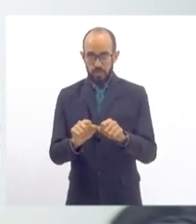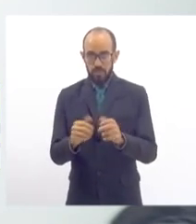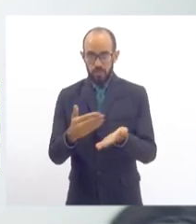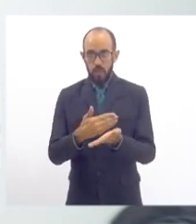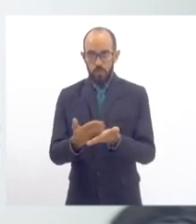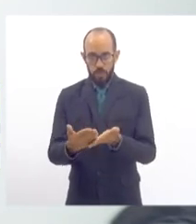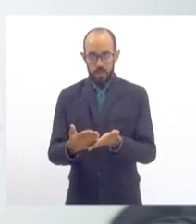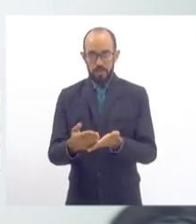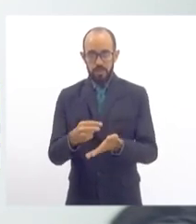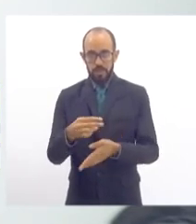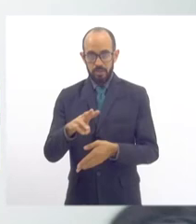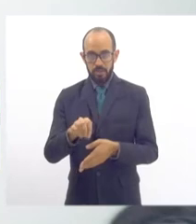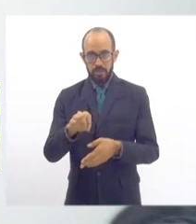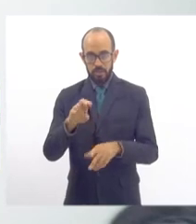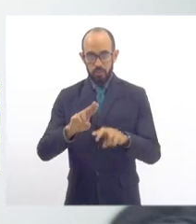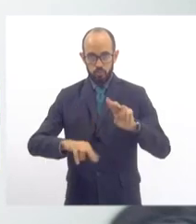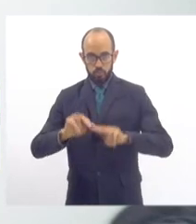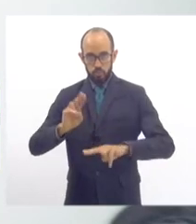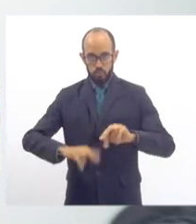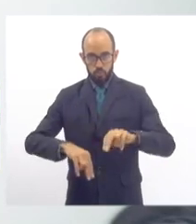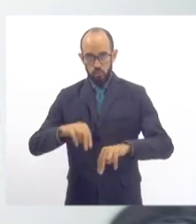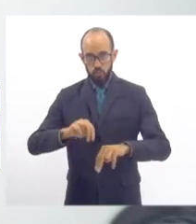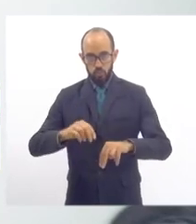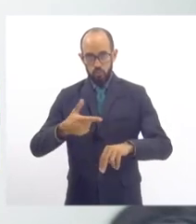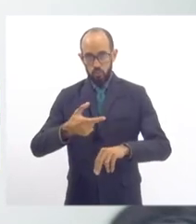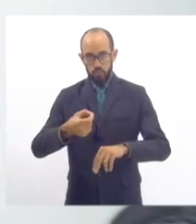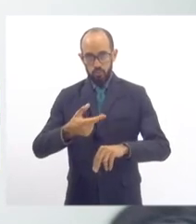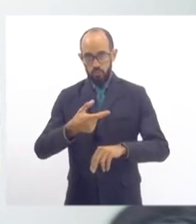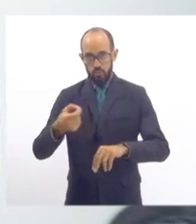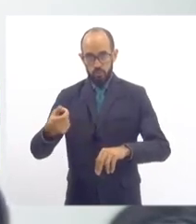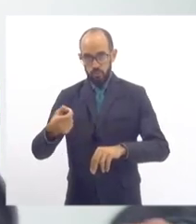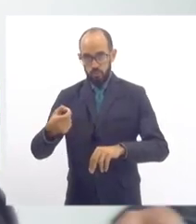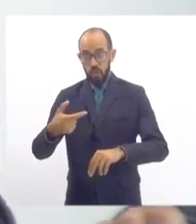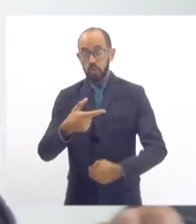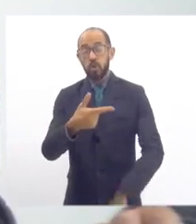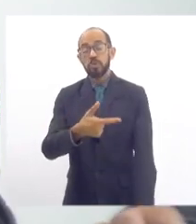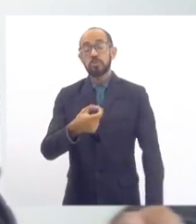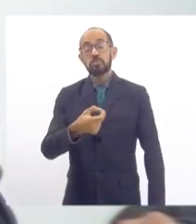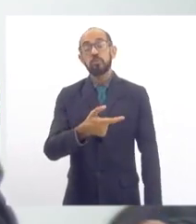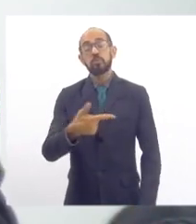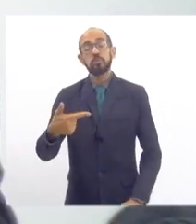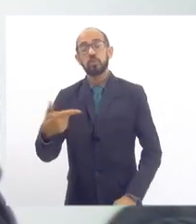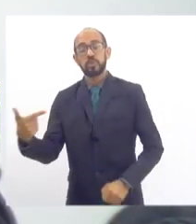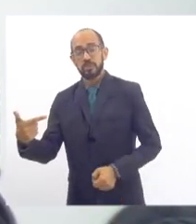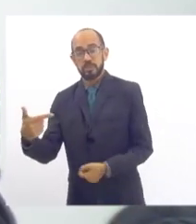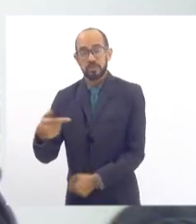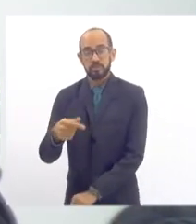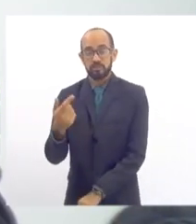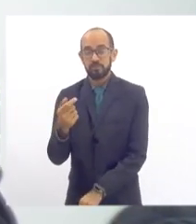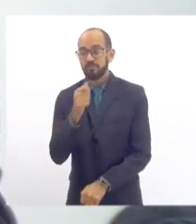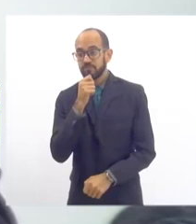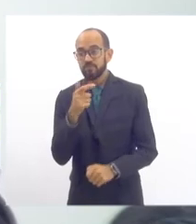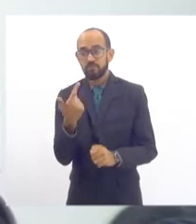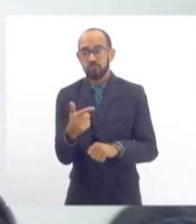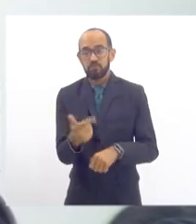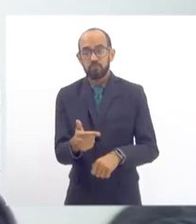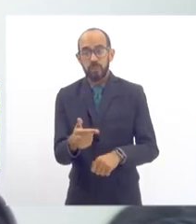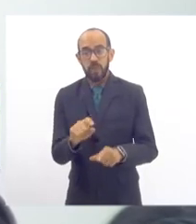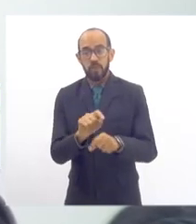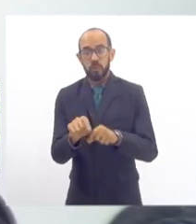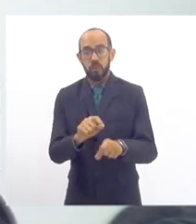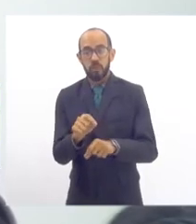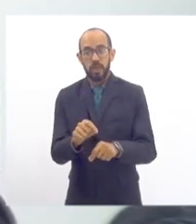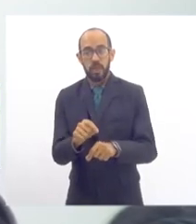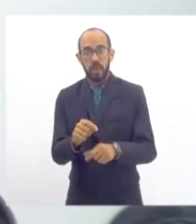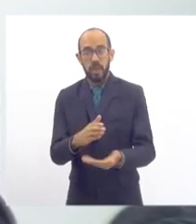partir de 30 de junho deste ano, por 9 anos, não tem ali, entre as ressalvas, né, a aprovação de um